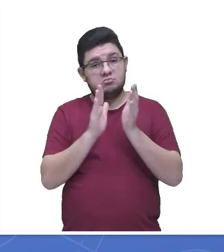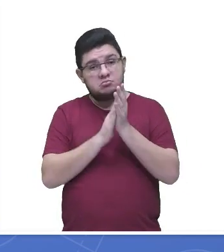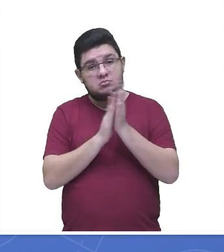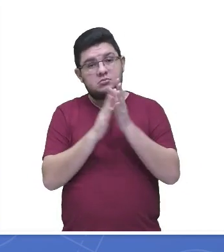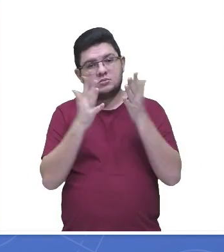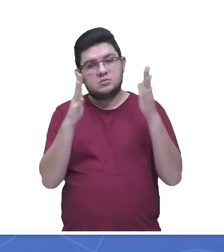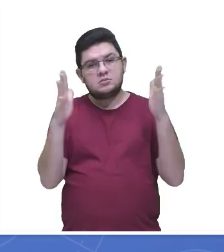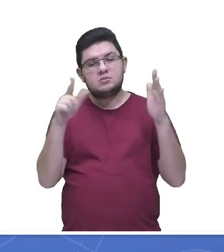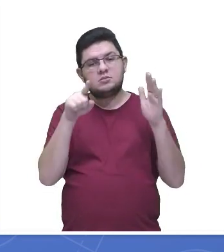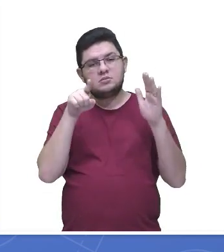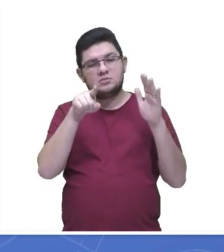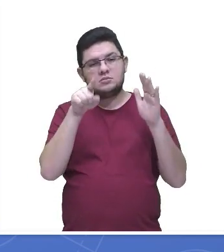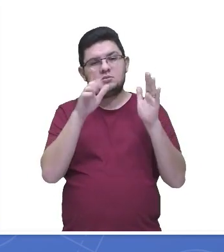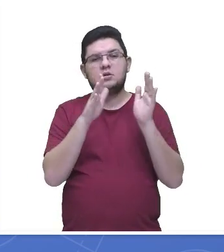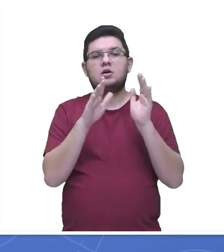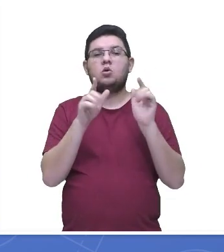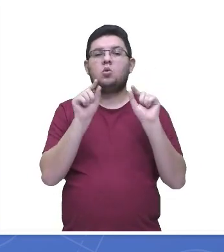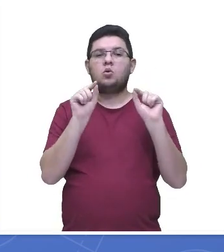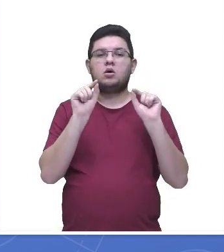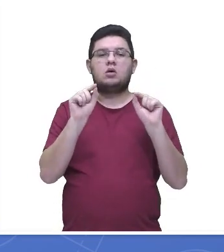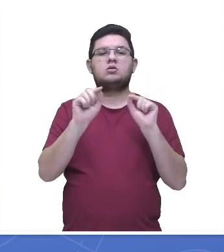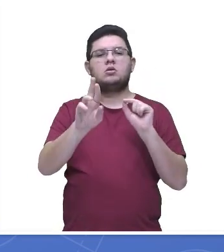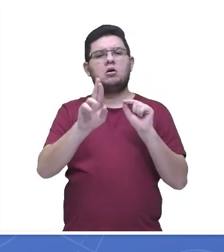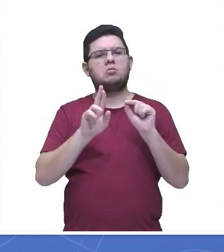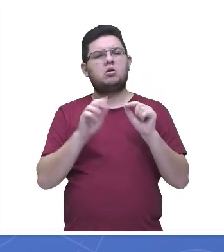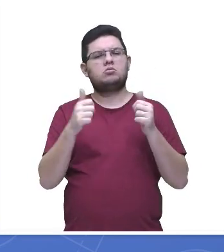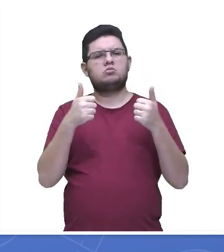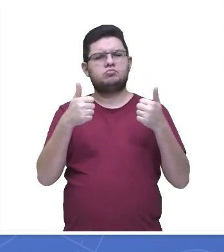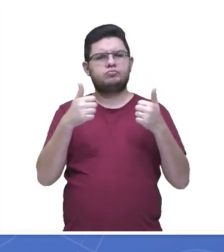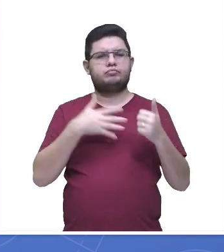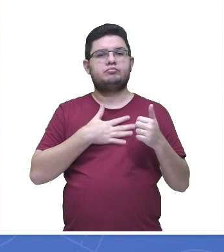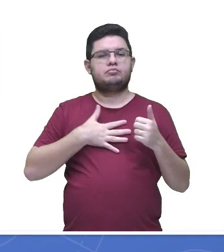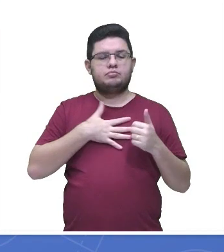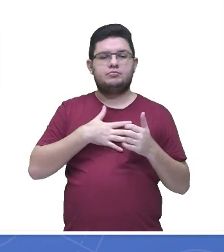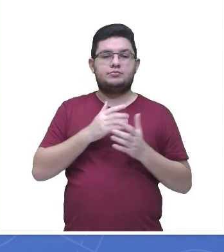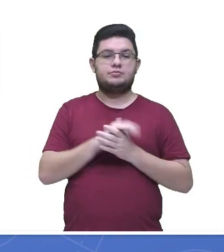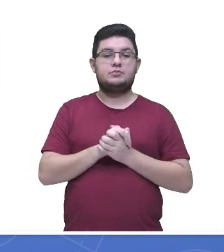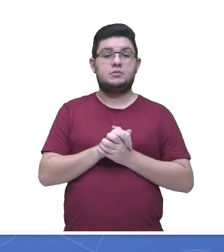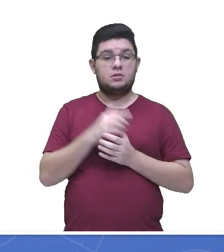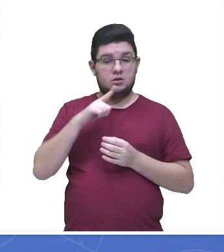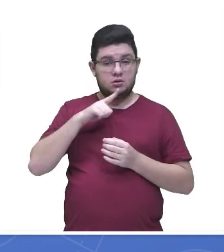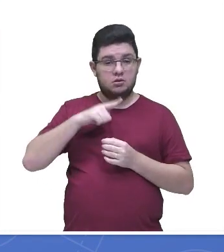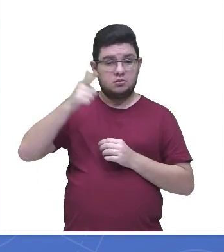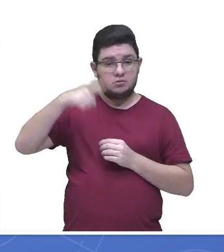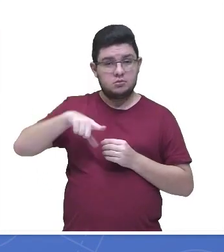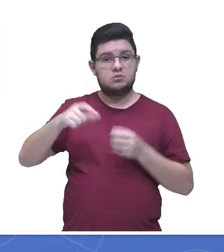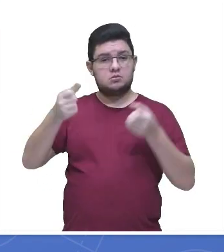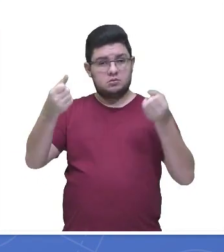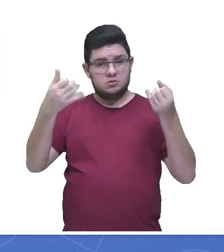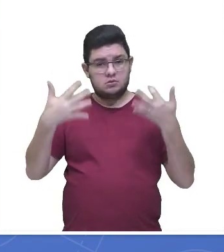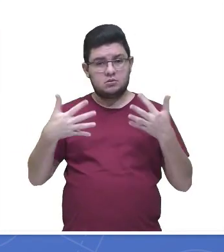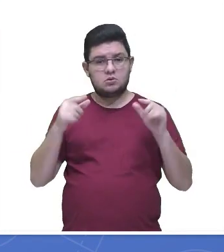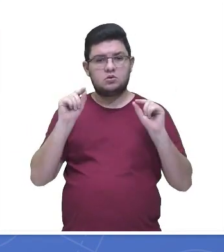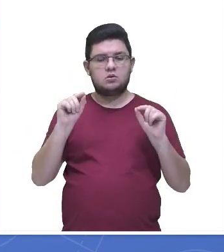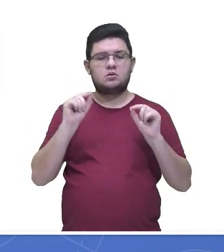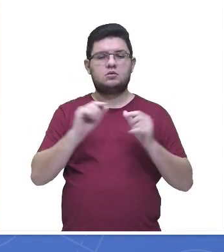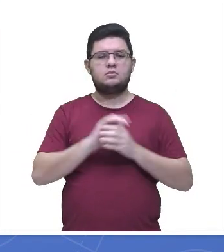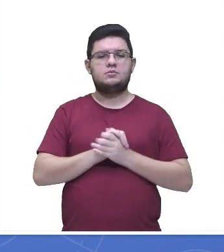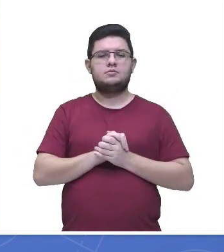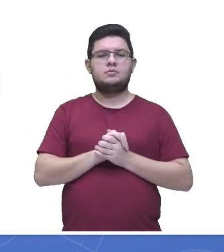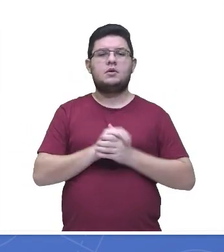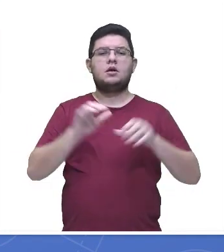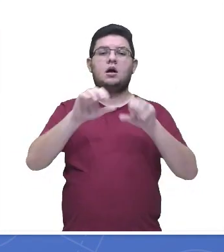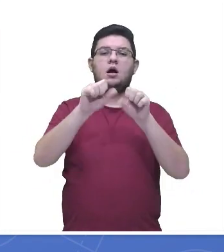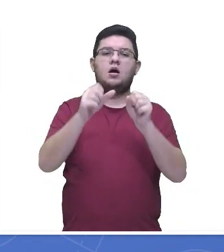Então, continuando, nós temos aqui mais um pouquinho. Aí tem aqui, a arte grega